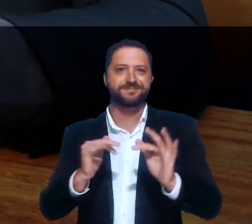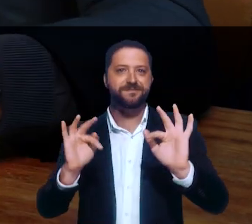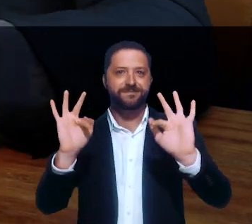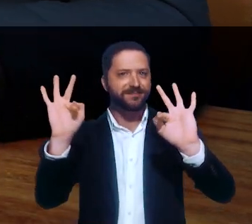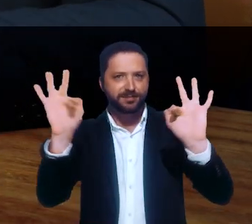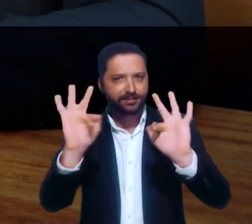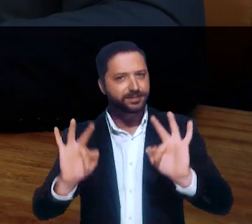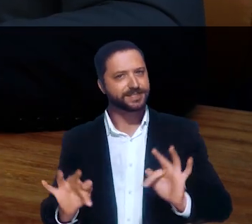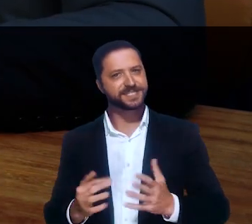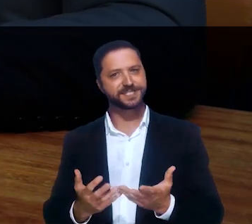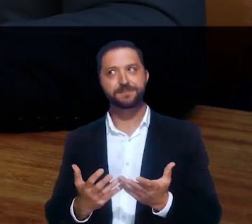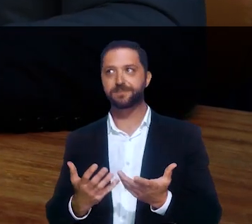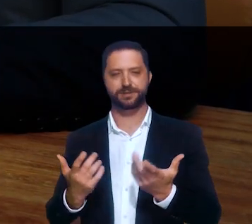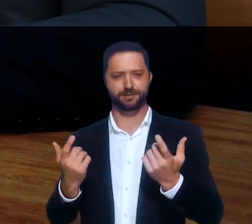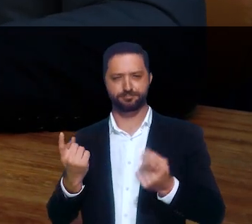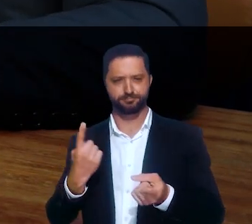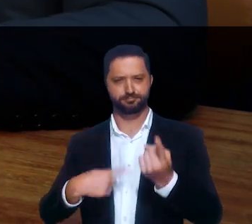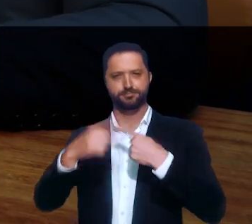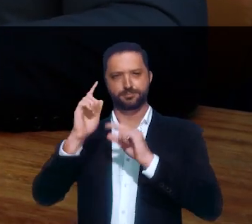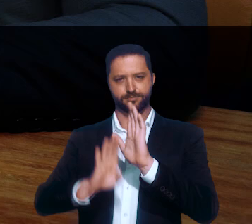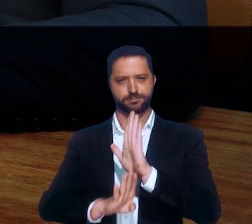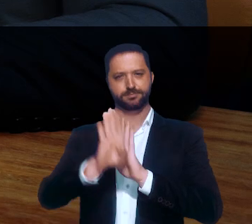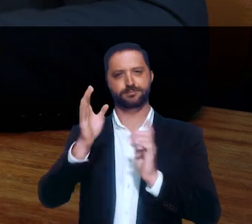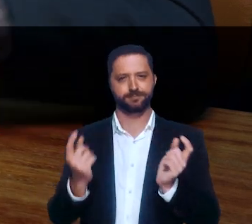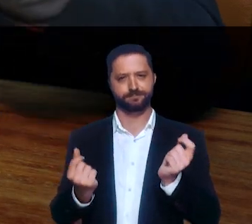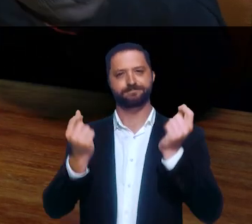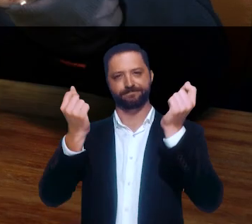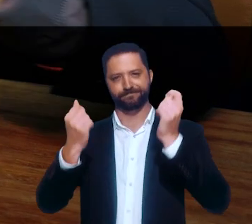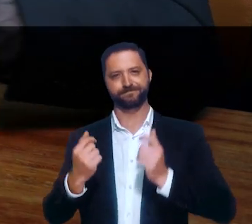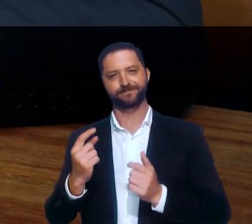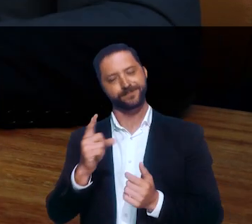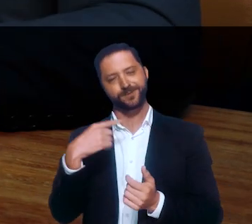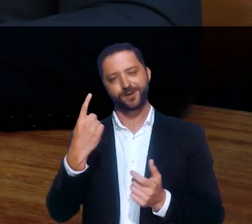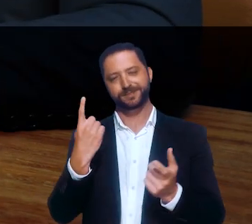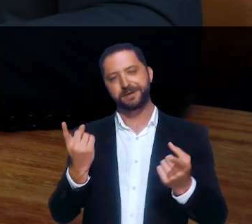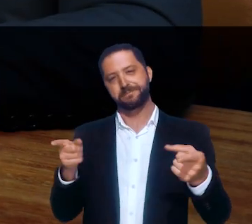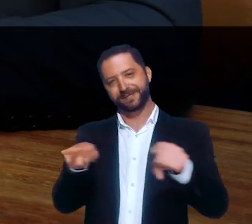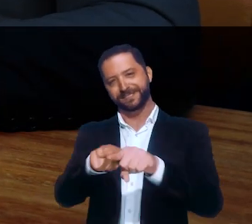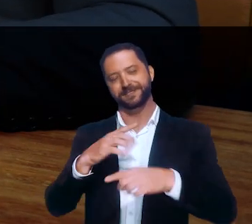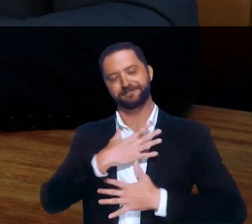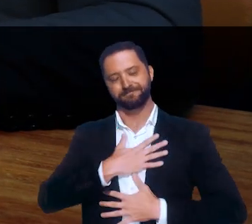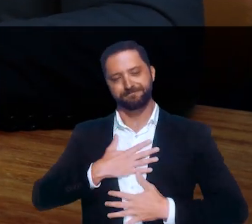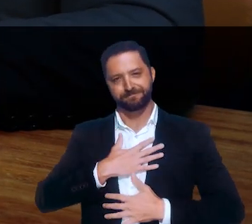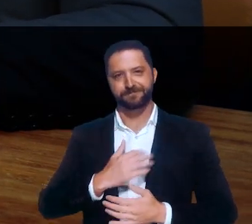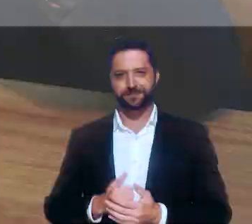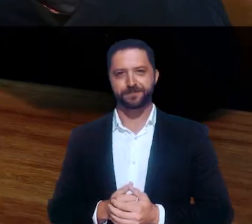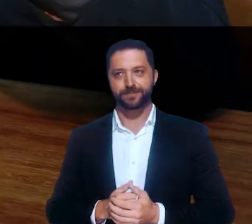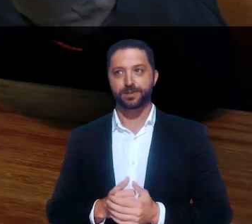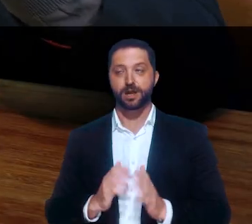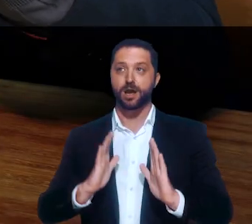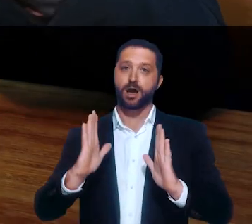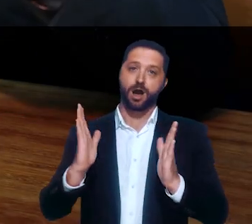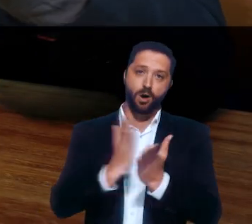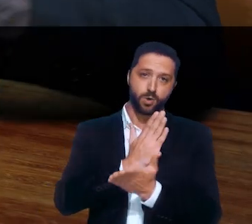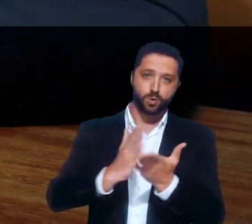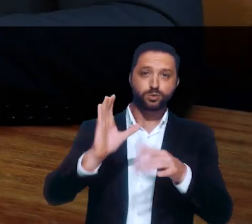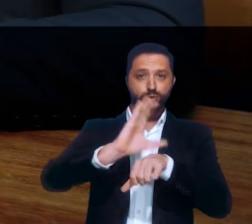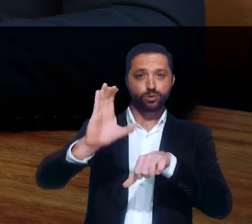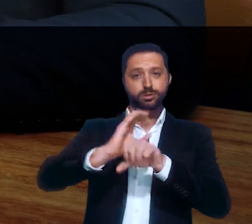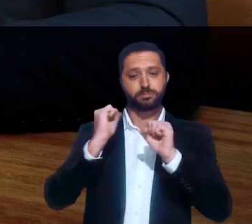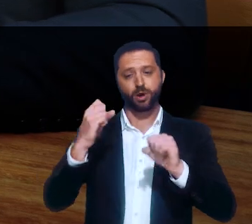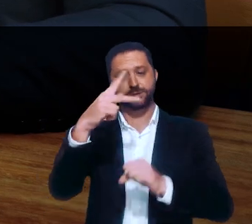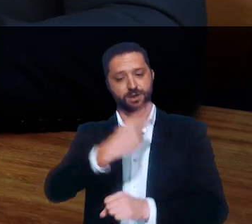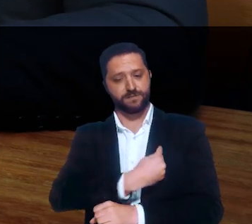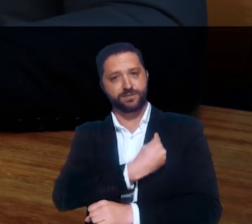uma vida mais feliz e em abundância. Isso é um prazer enorme, essa parceria nossa. Alguns cursos podem